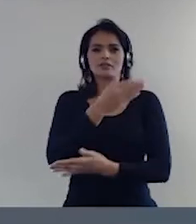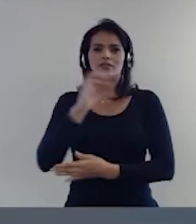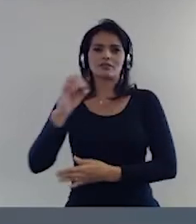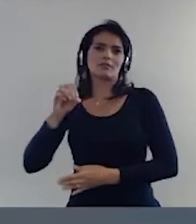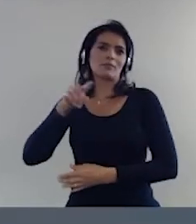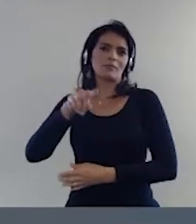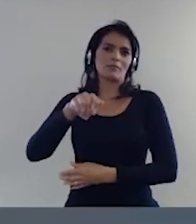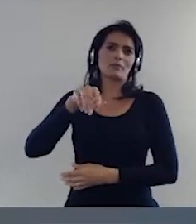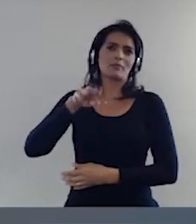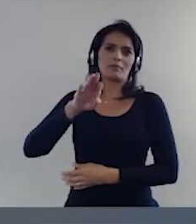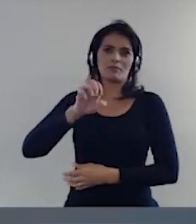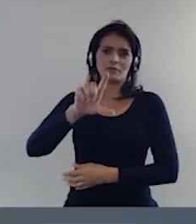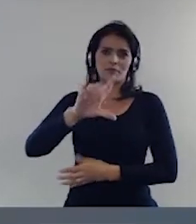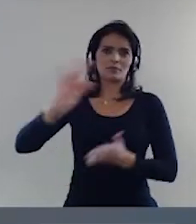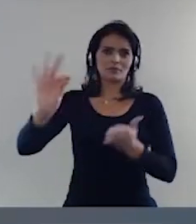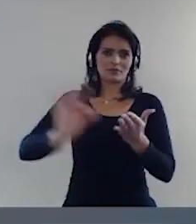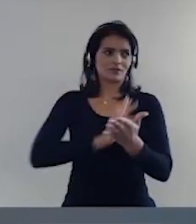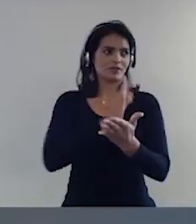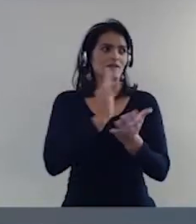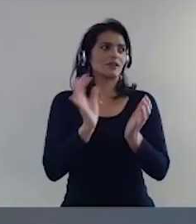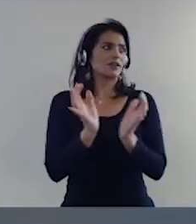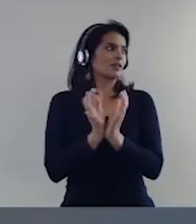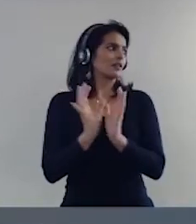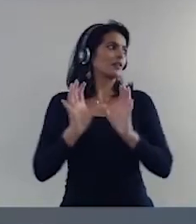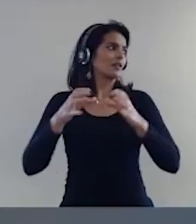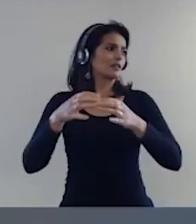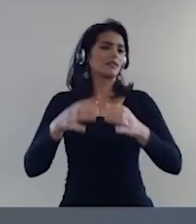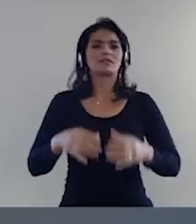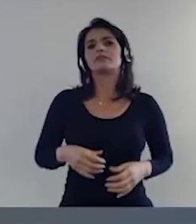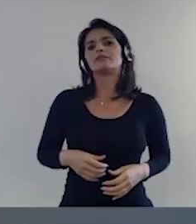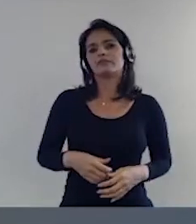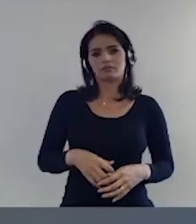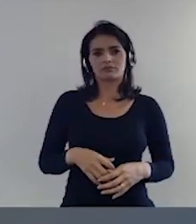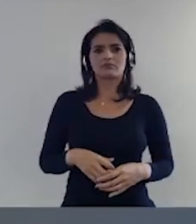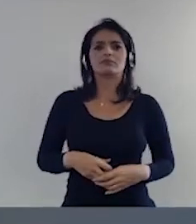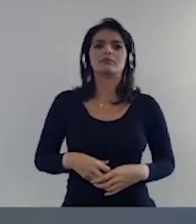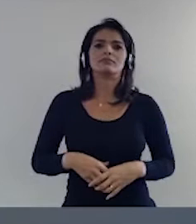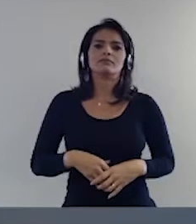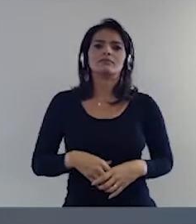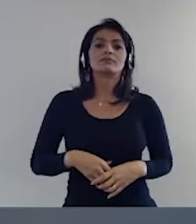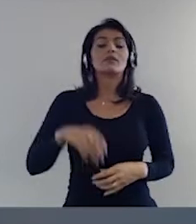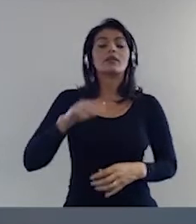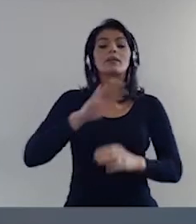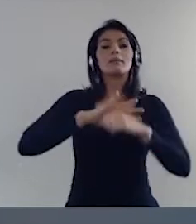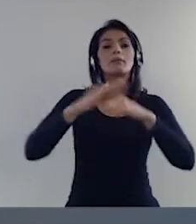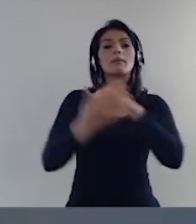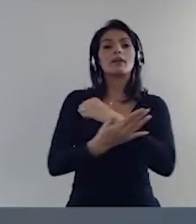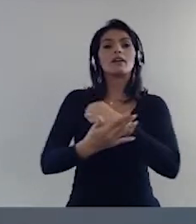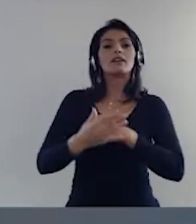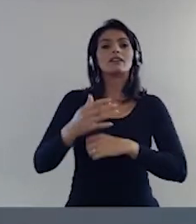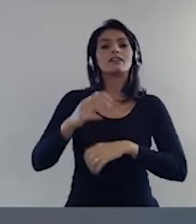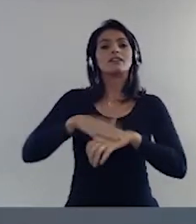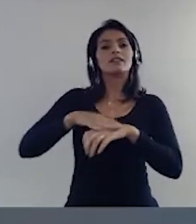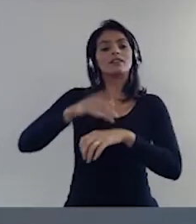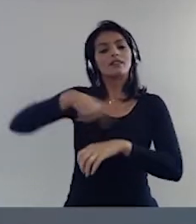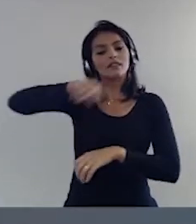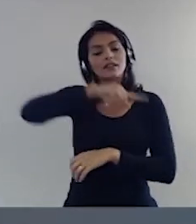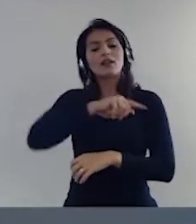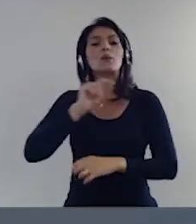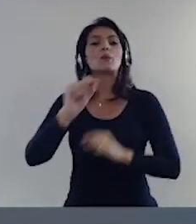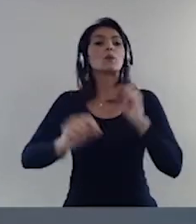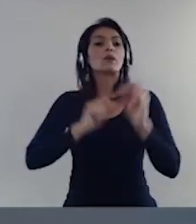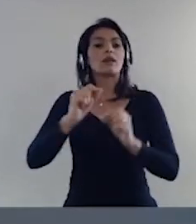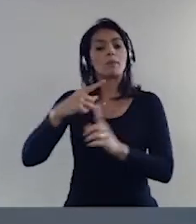um feito notável, é uma das boas coisas que a pandemia nos traz. Evidentemente o balanço, não posso dizer que é positivo,